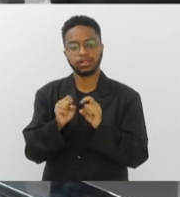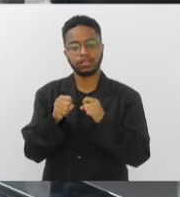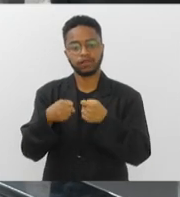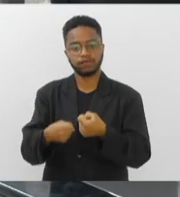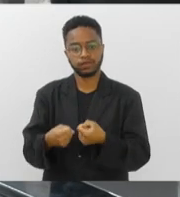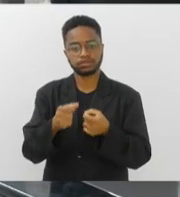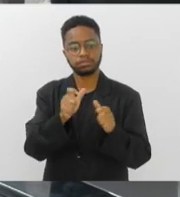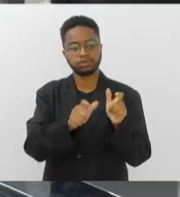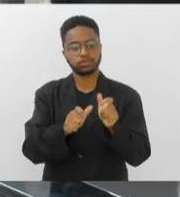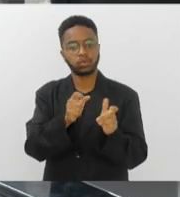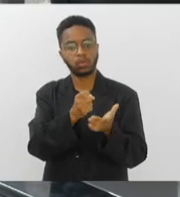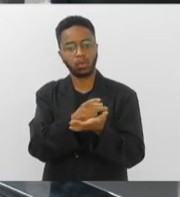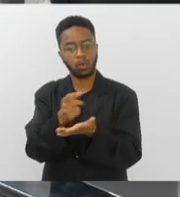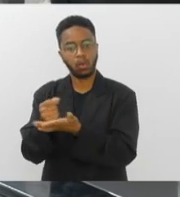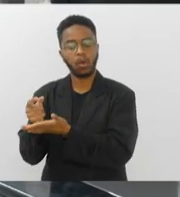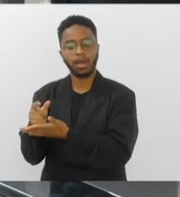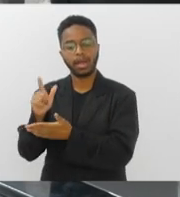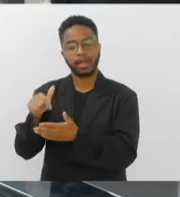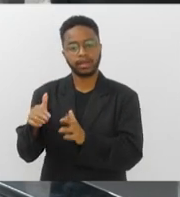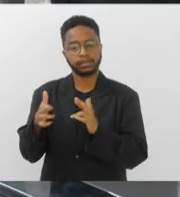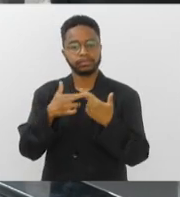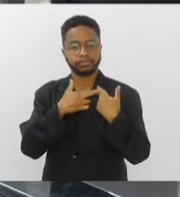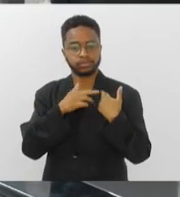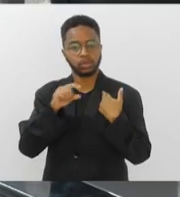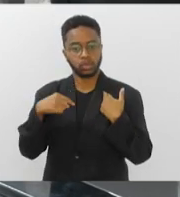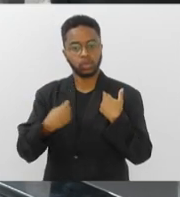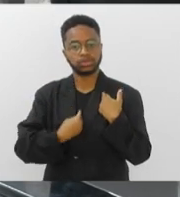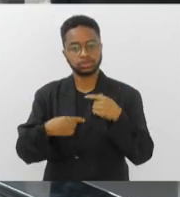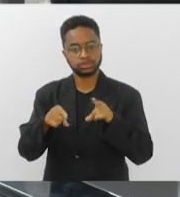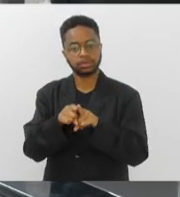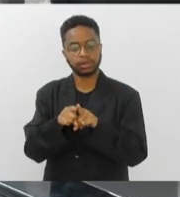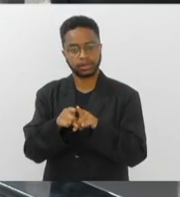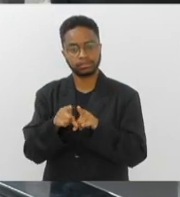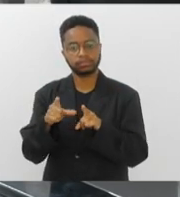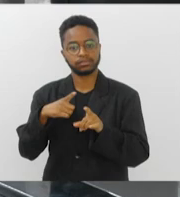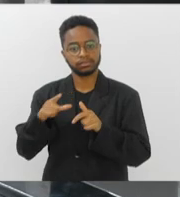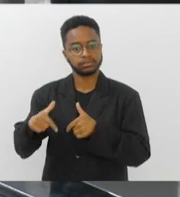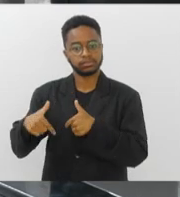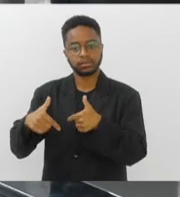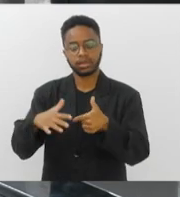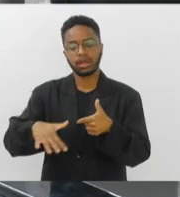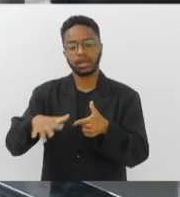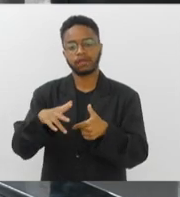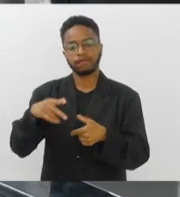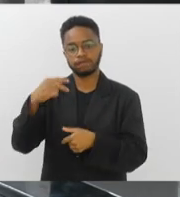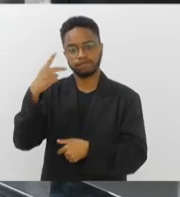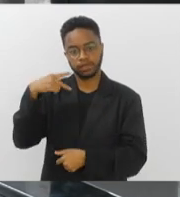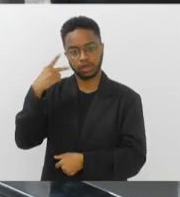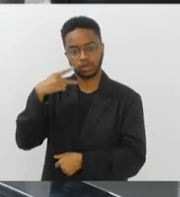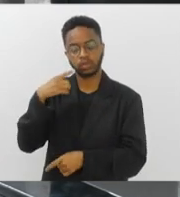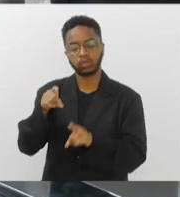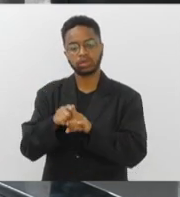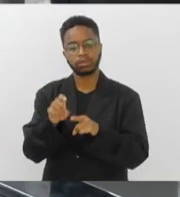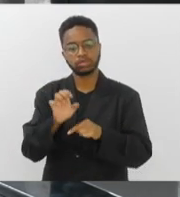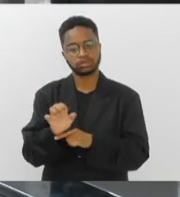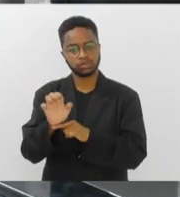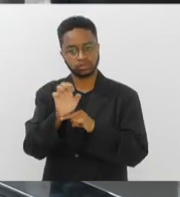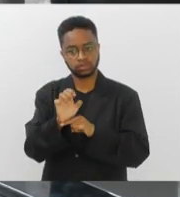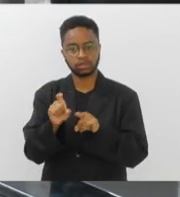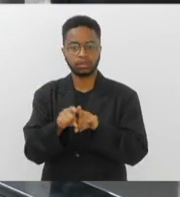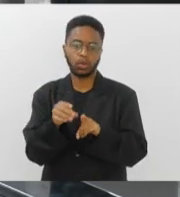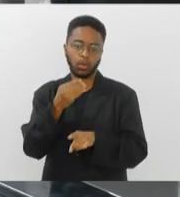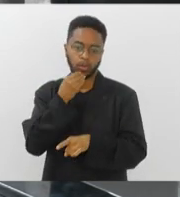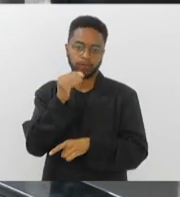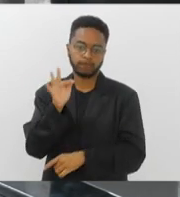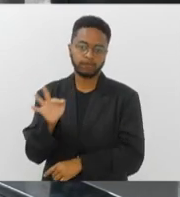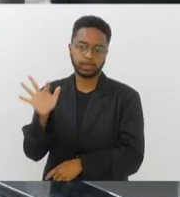é uma competência concorrente. Portanto, de iniciativa do Parlamento Municipal, das Câmaras de Vereadores, do Parlamento Estadual e, obviamente, do